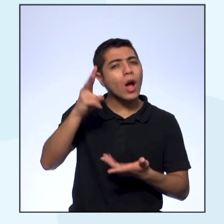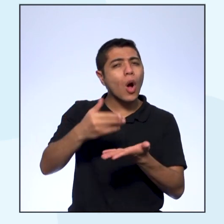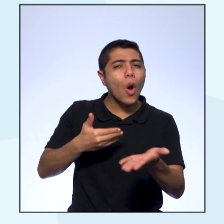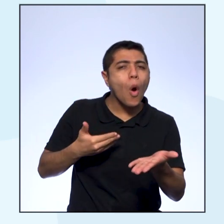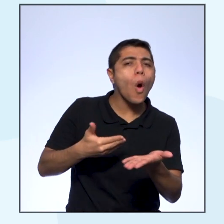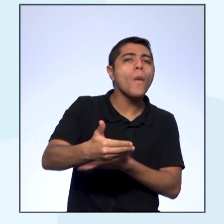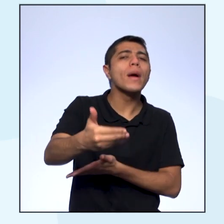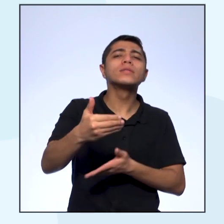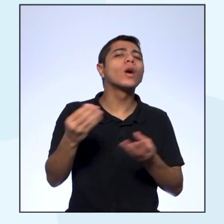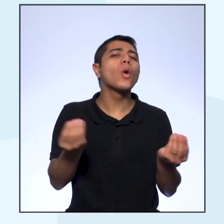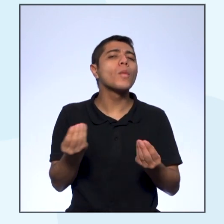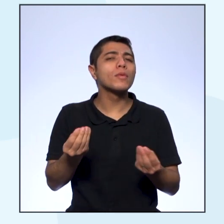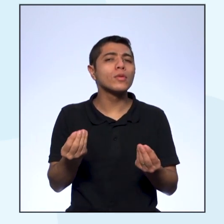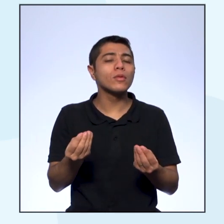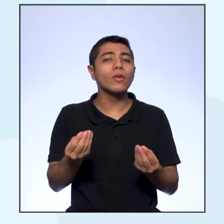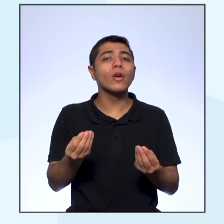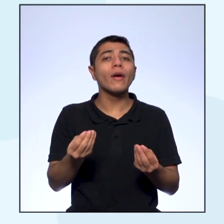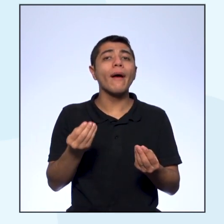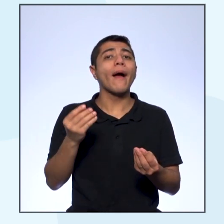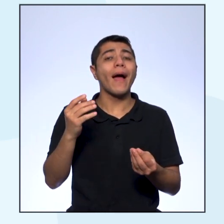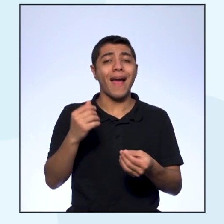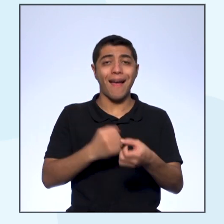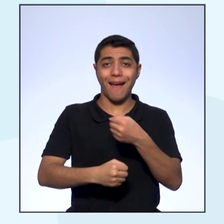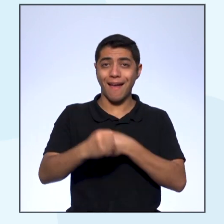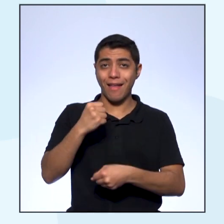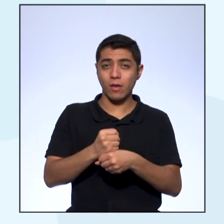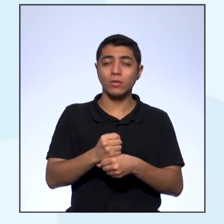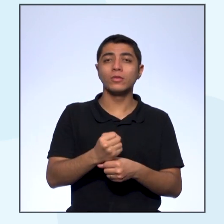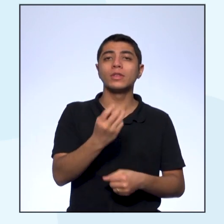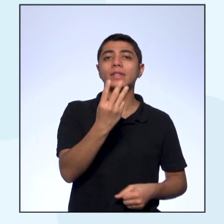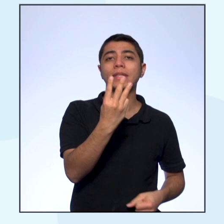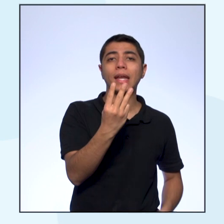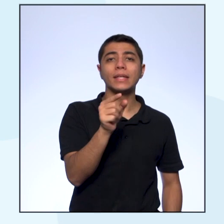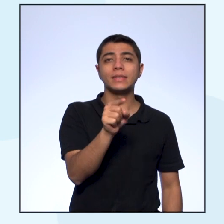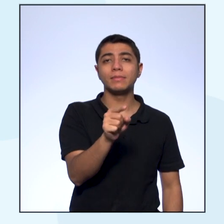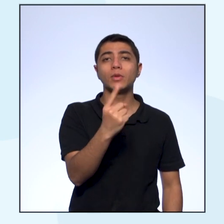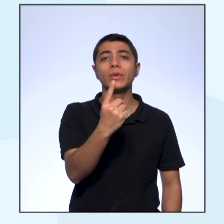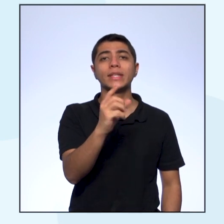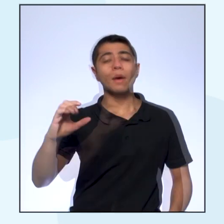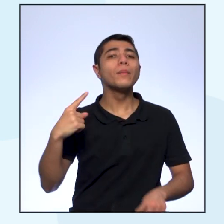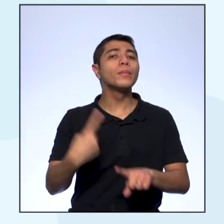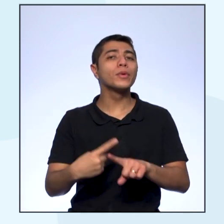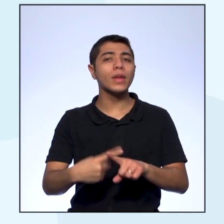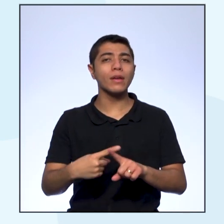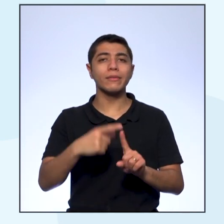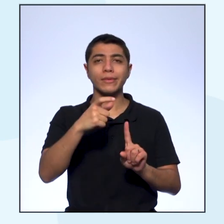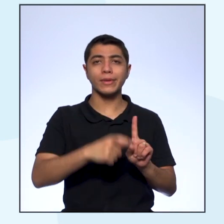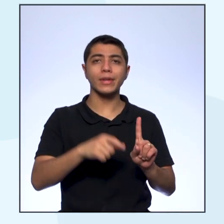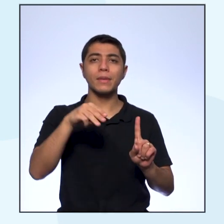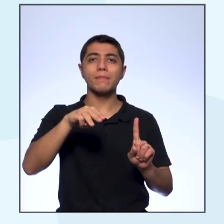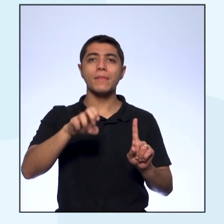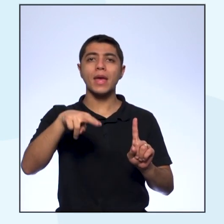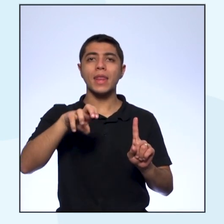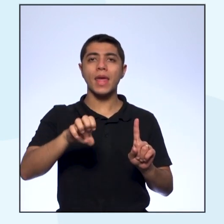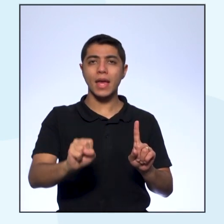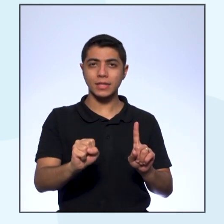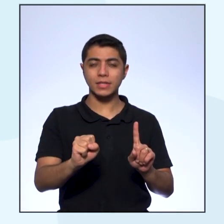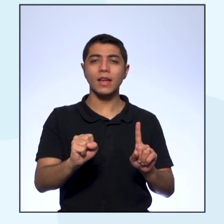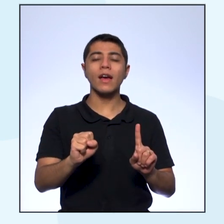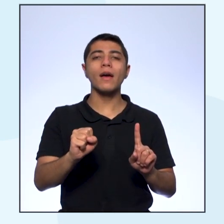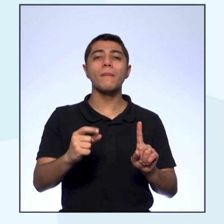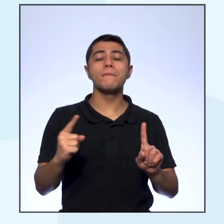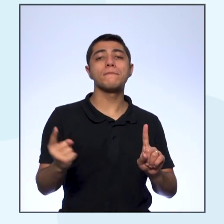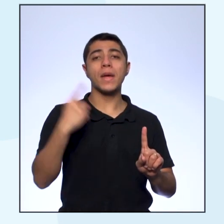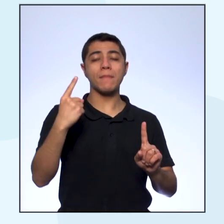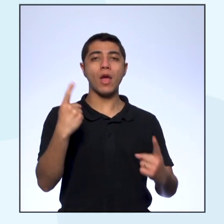civilização unificada em 3100, quando os dois reinos, Alto Egito e Baixo Egito, são unificados por Menés, e o Menés